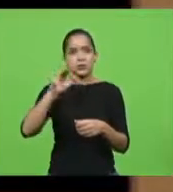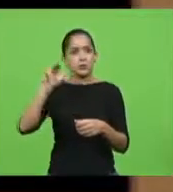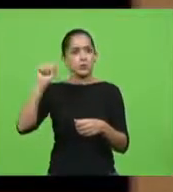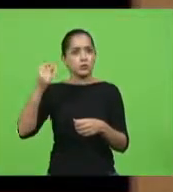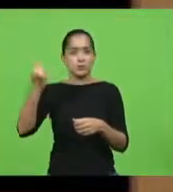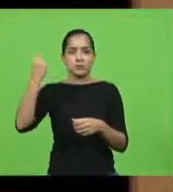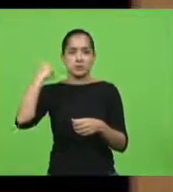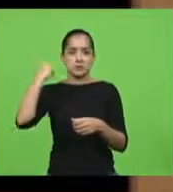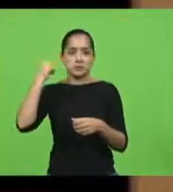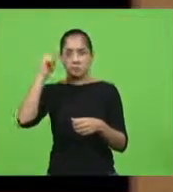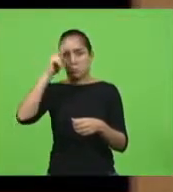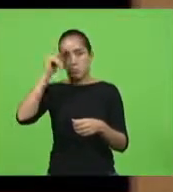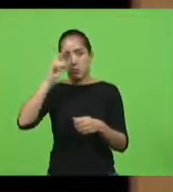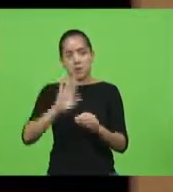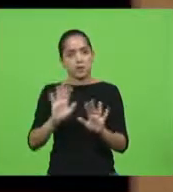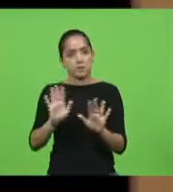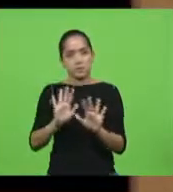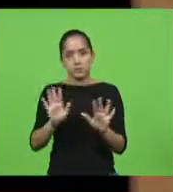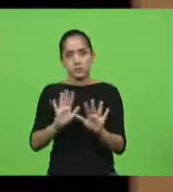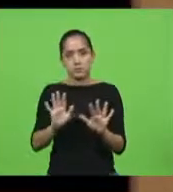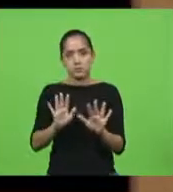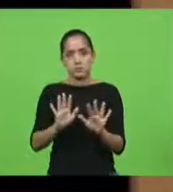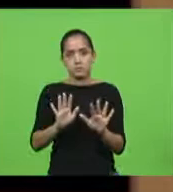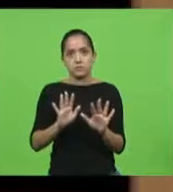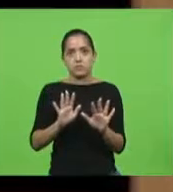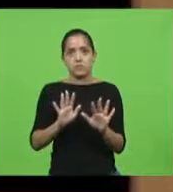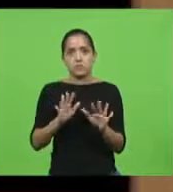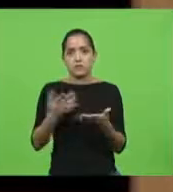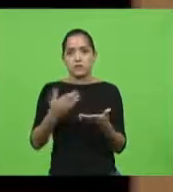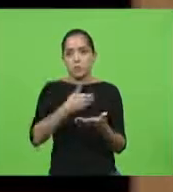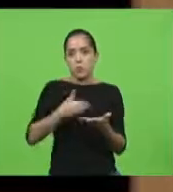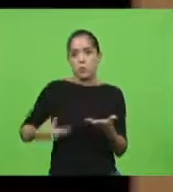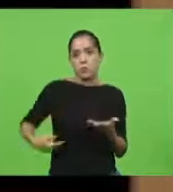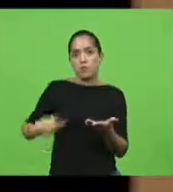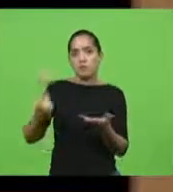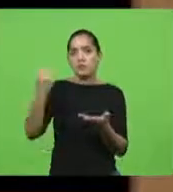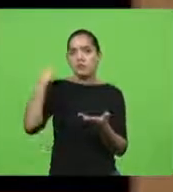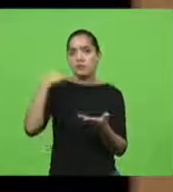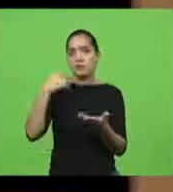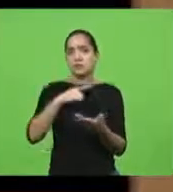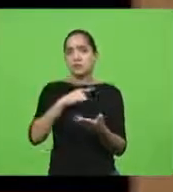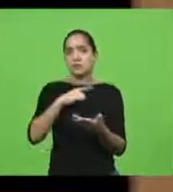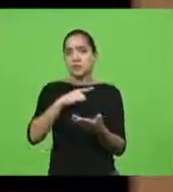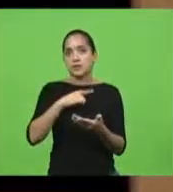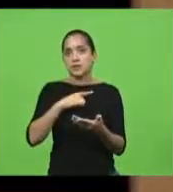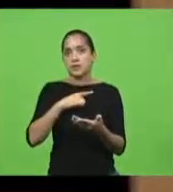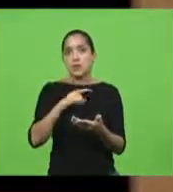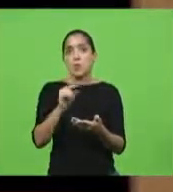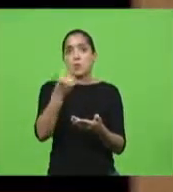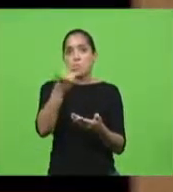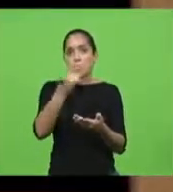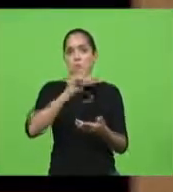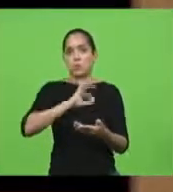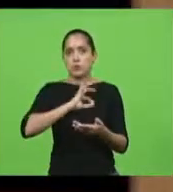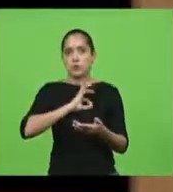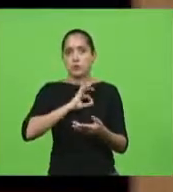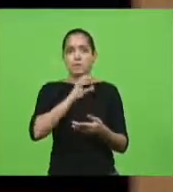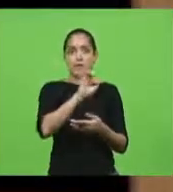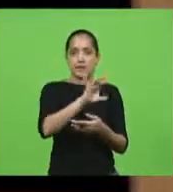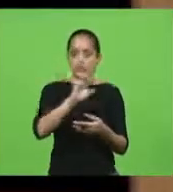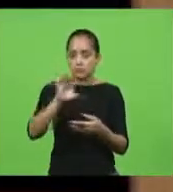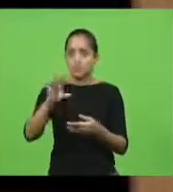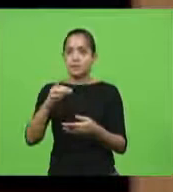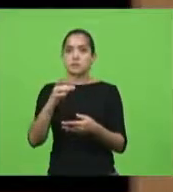tenho lembrança, deputada Marlene, que em algum governo tenha acontecido, de, no mínimo, um por município.